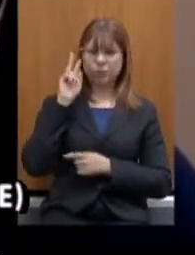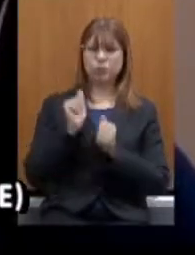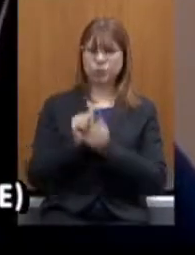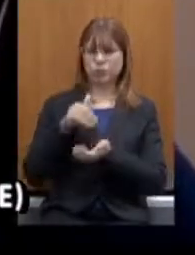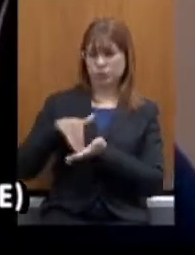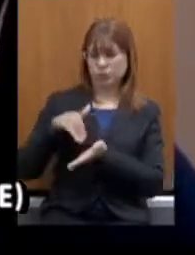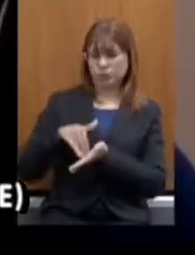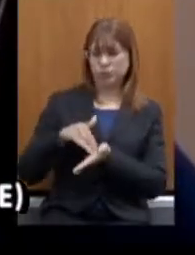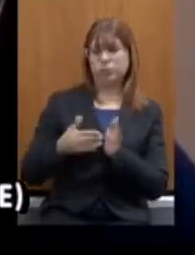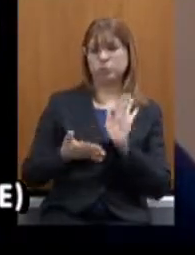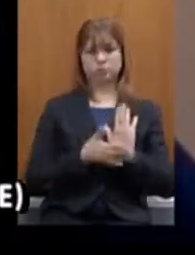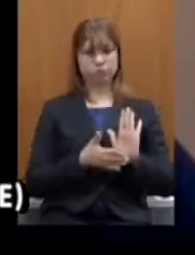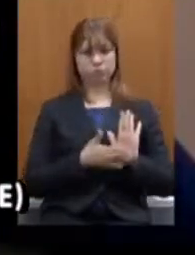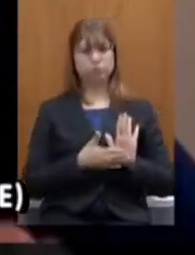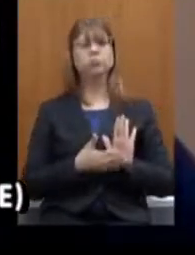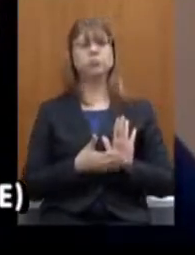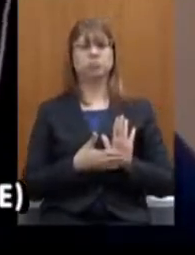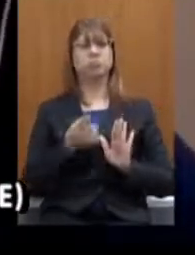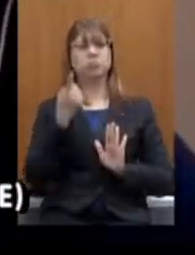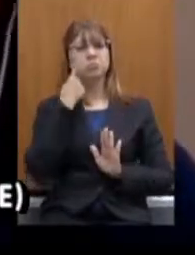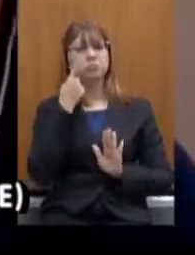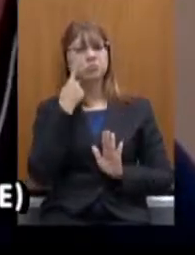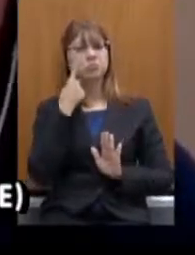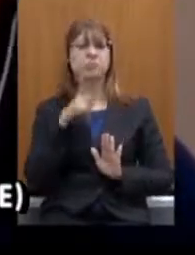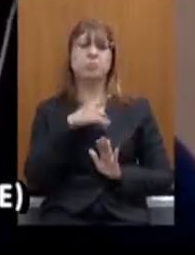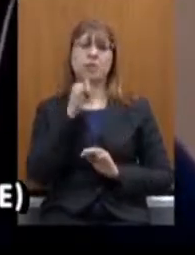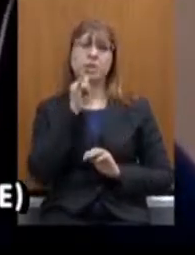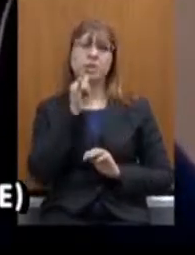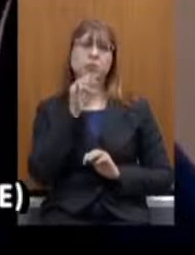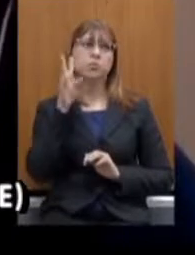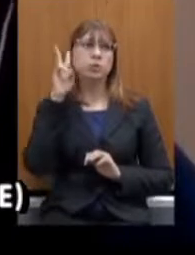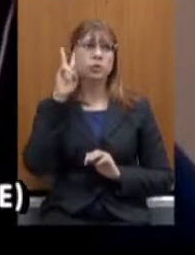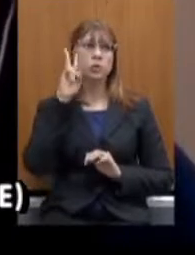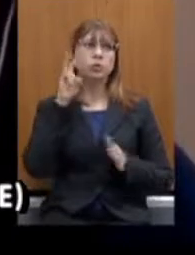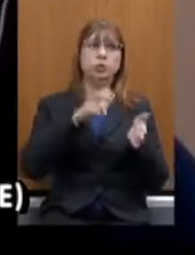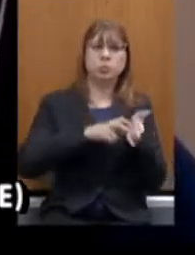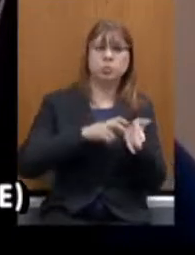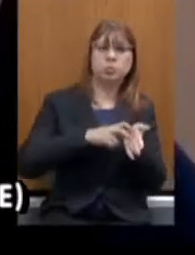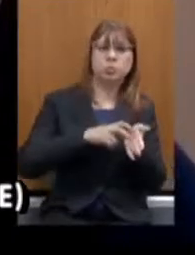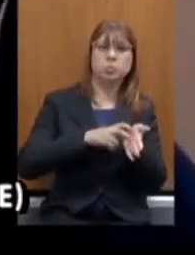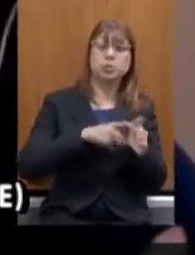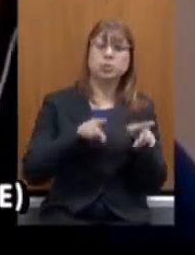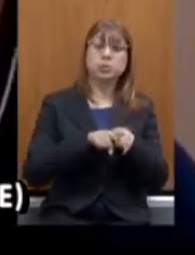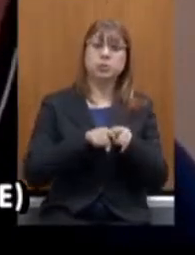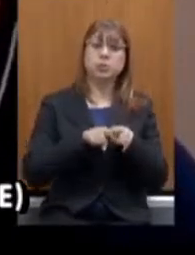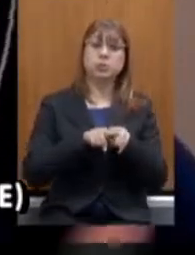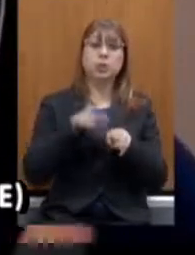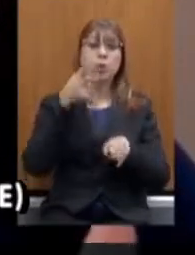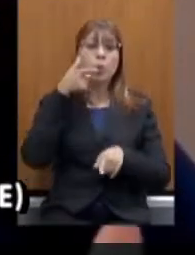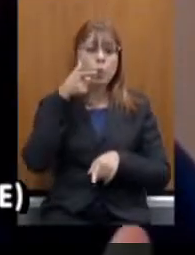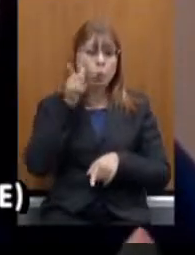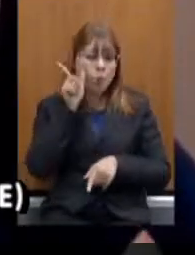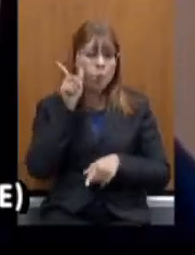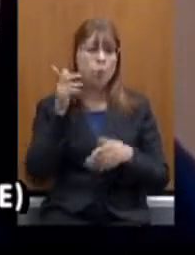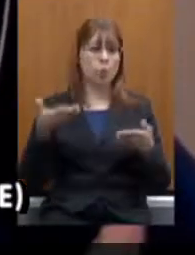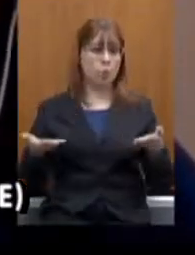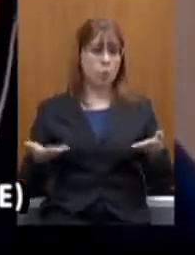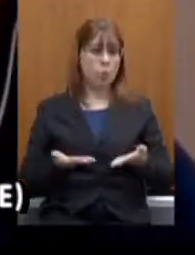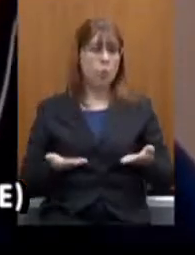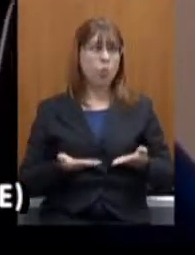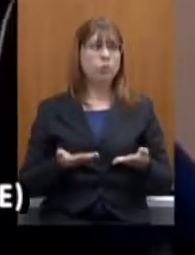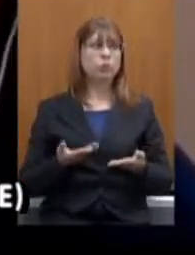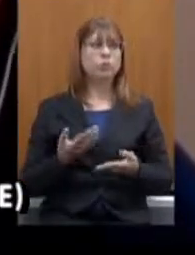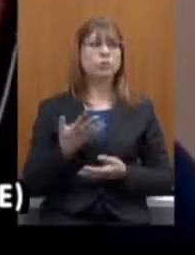secretários a proposta é nós vimos alguns exemplos na segunda-feira de manhã e ouvimos ontem e hoje